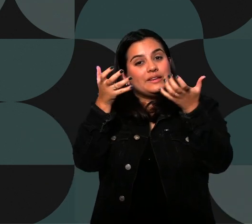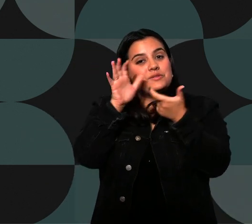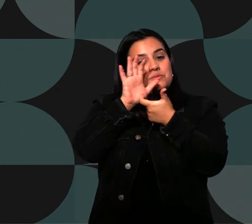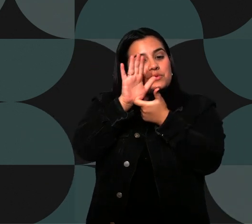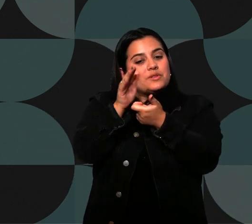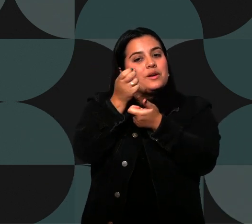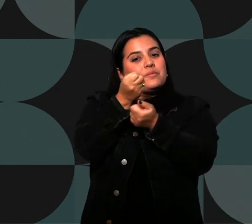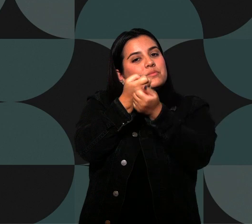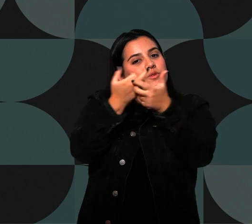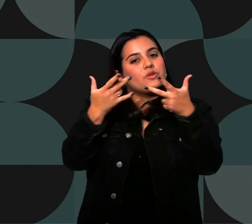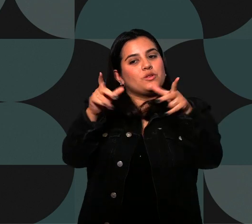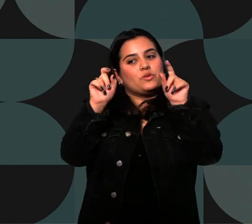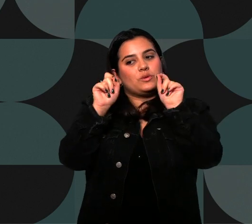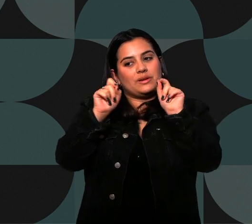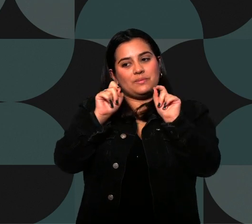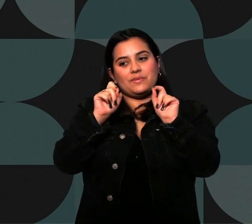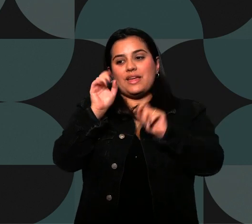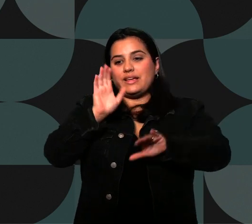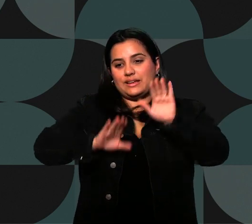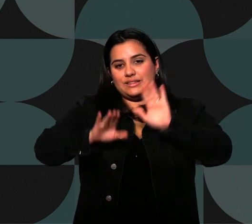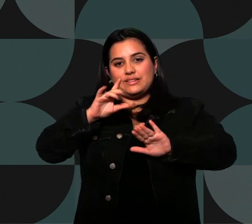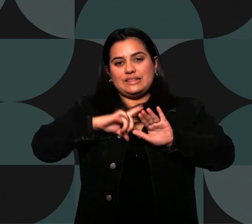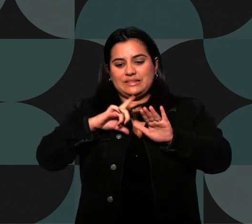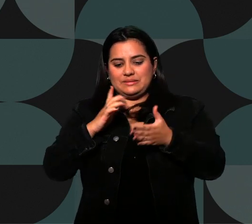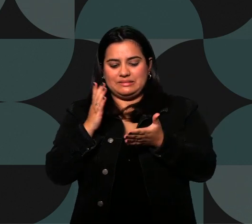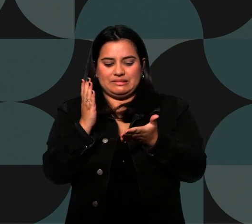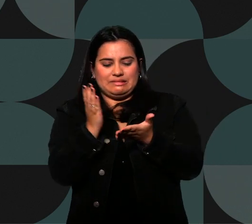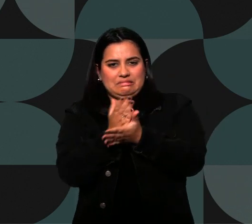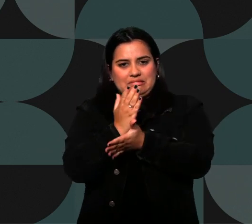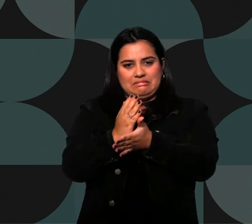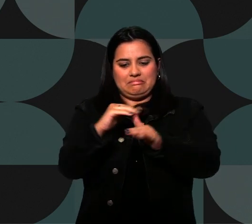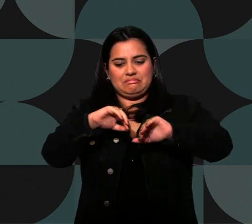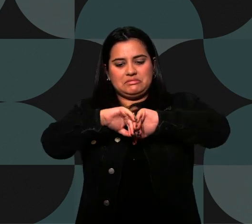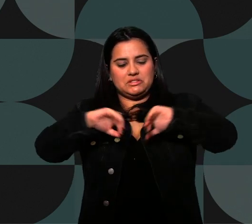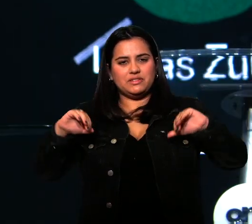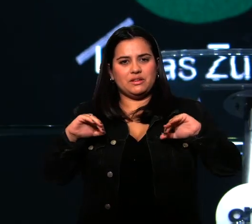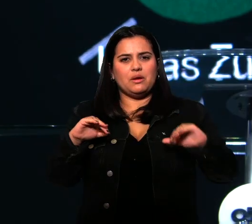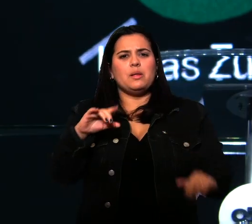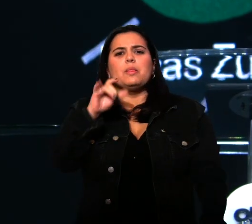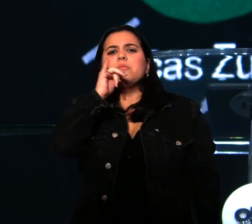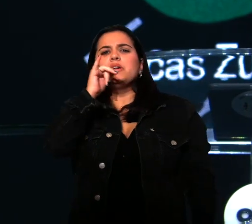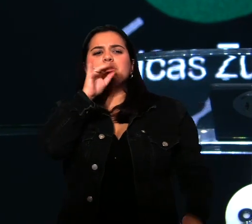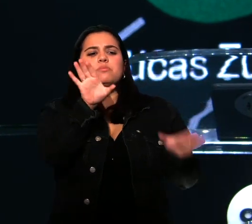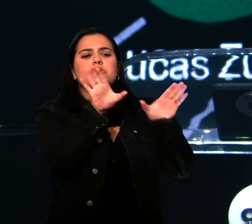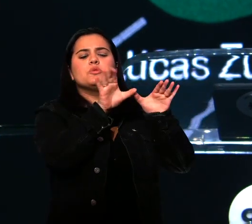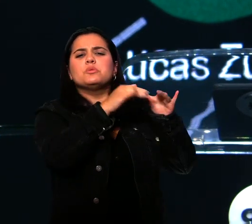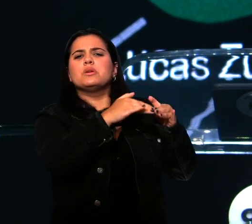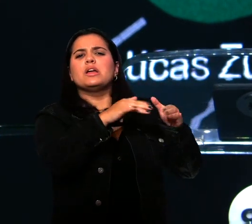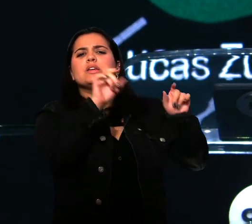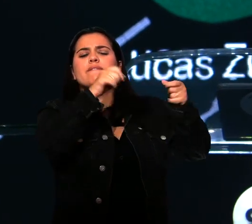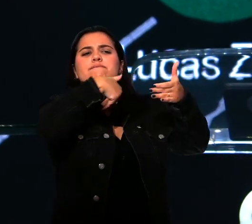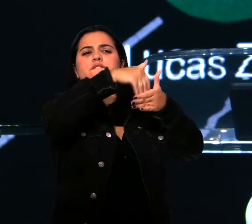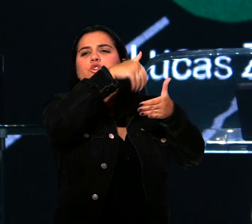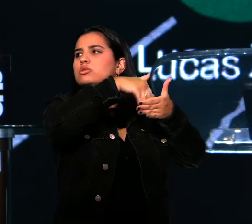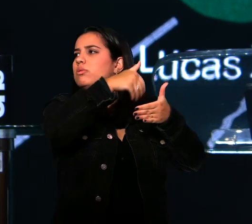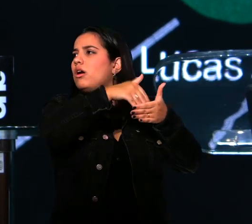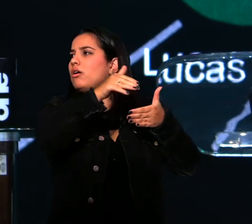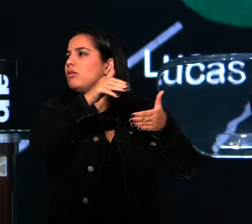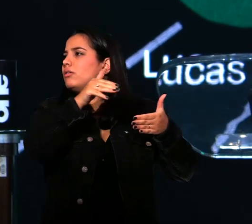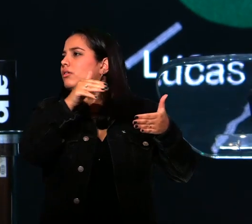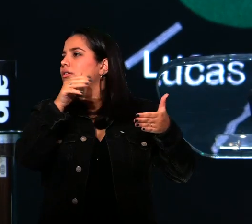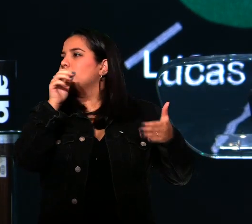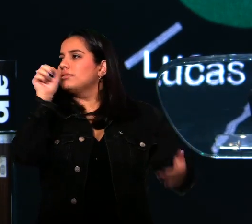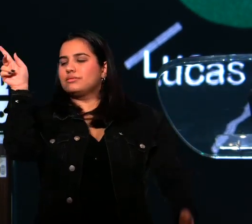aí, que às vezes vão trazer um pouco de divisão. Tem alguém que torce para um time, por exemplo, tipo esse aqui, ó?